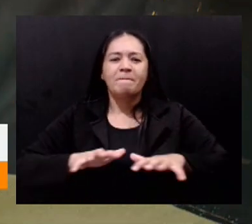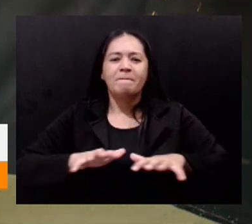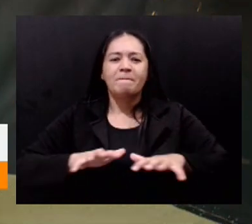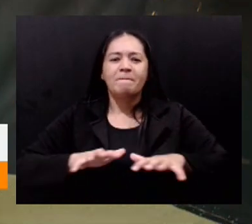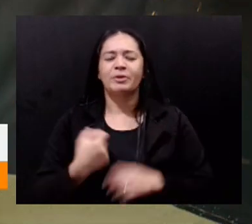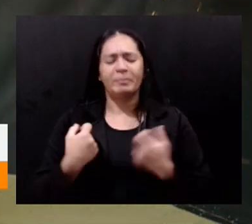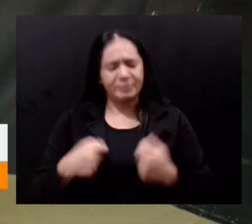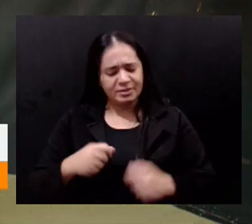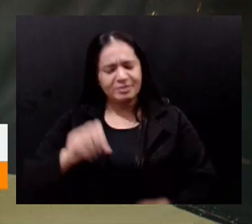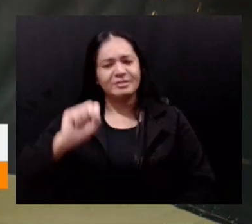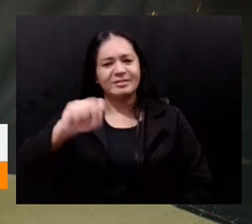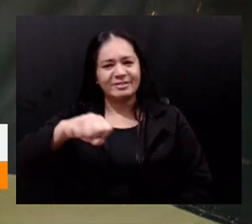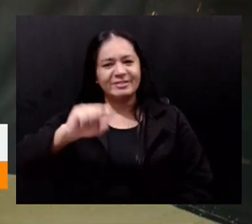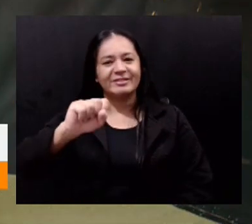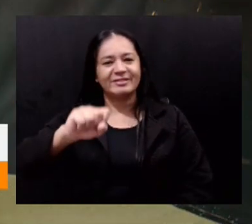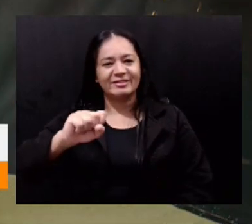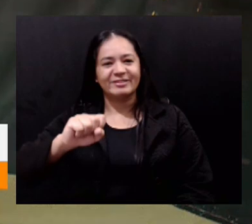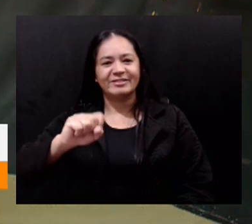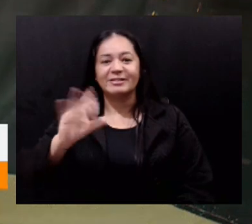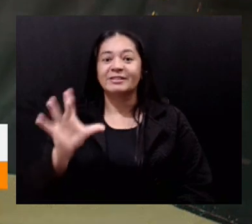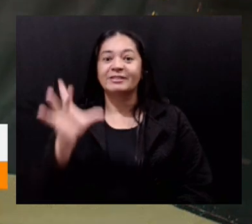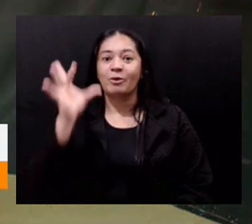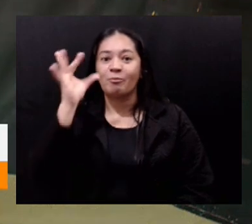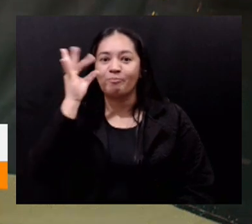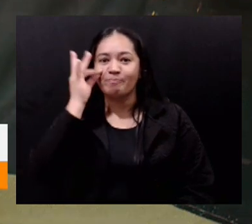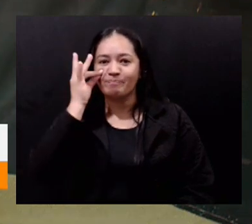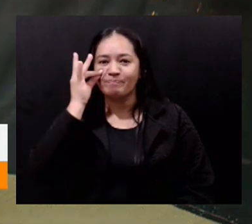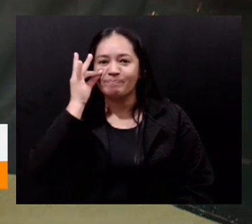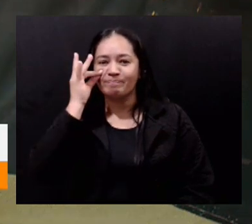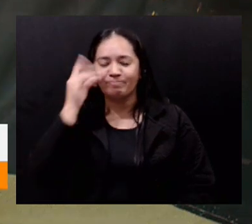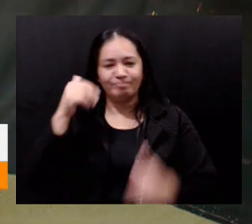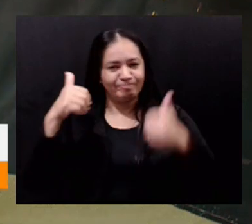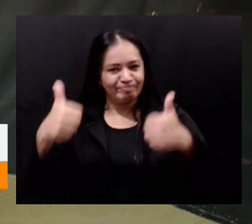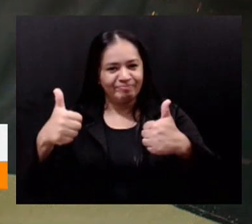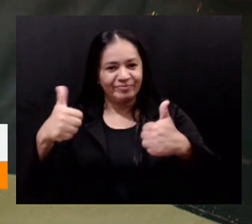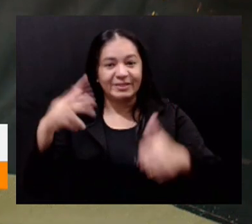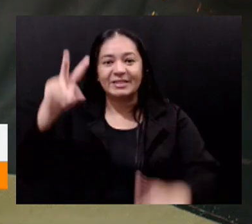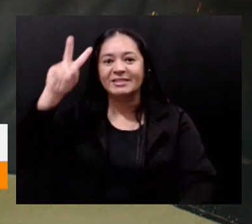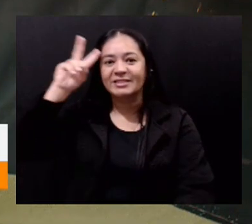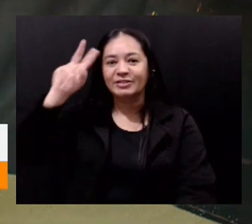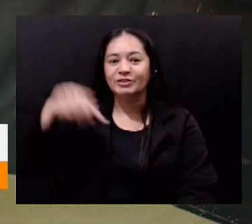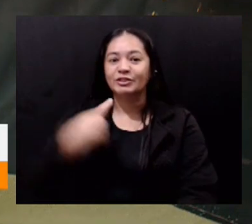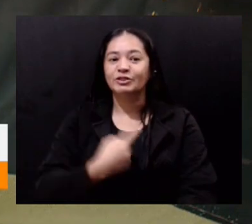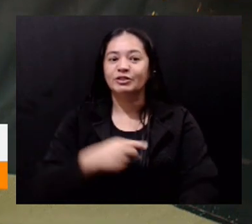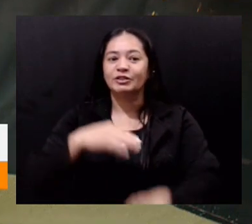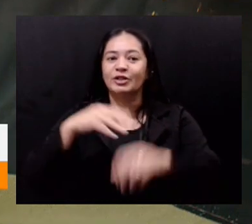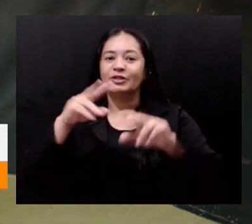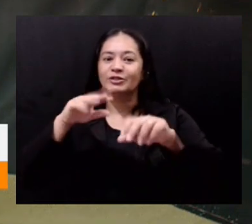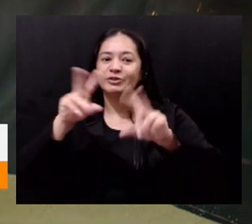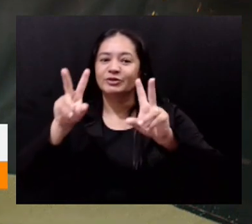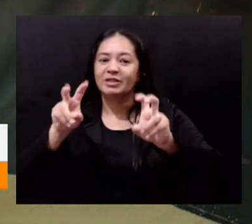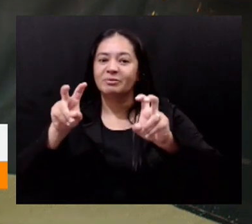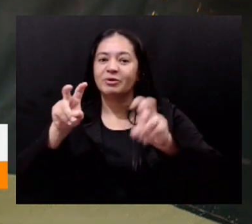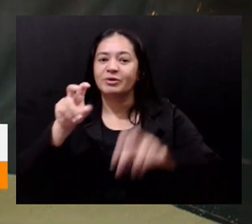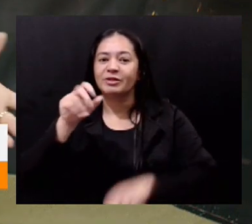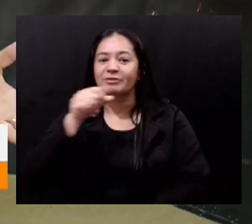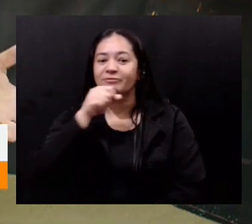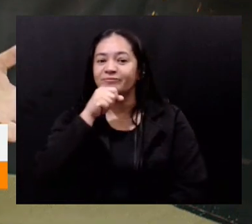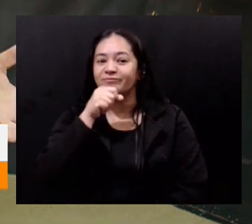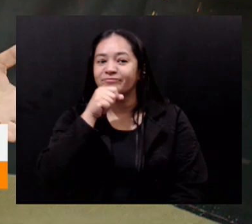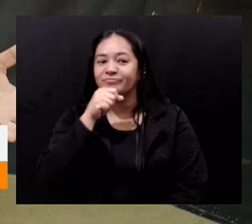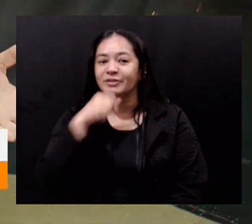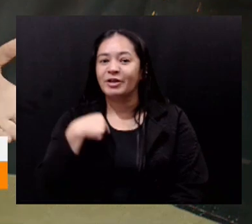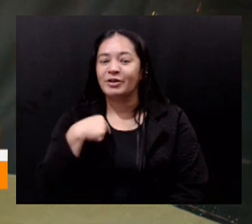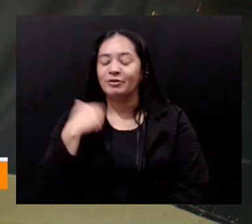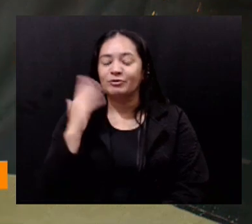estar presencialmente, tá bom? Na segunda-feira a gente vai falar sobre envelhecimento. Eu tô passando por isso, a gente já tá passando